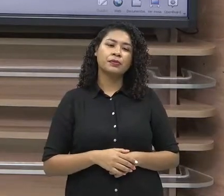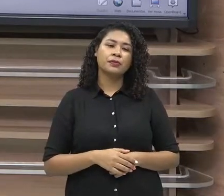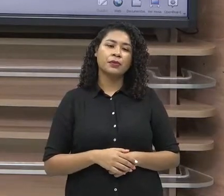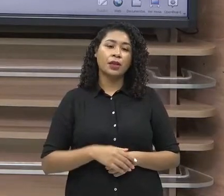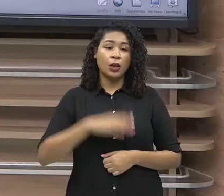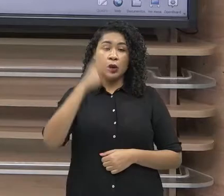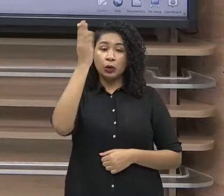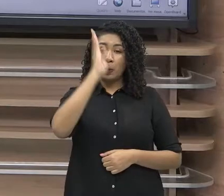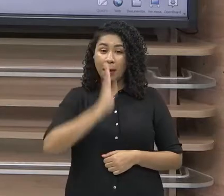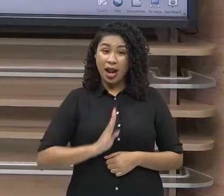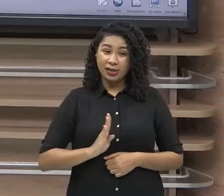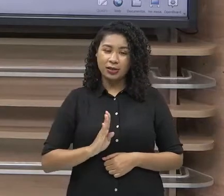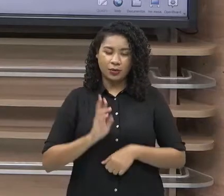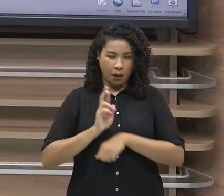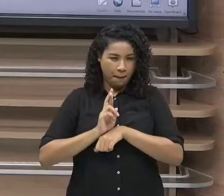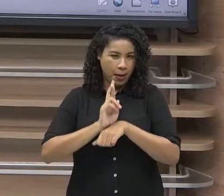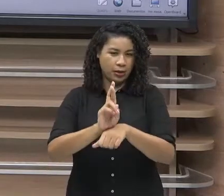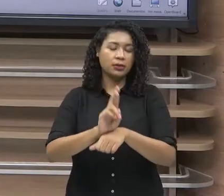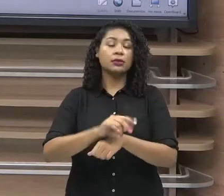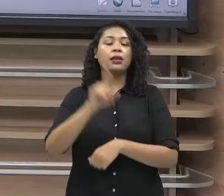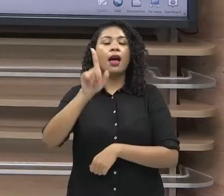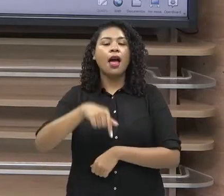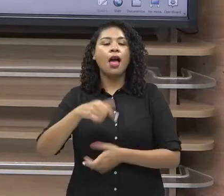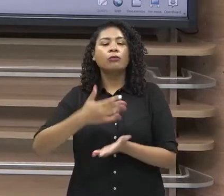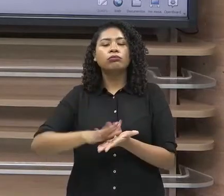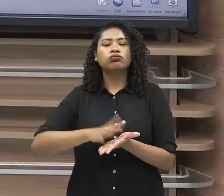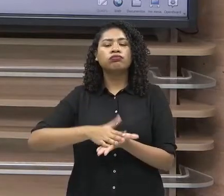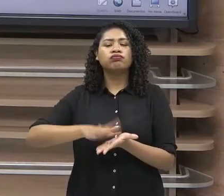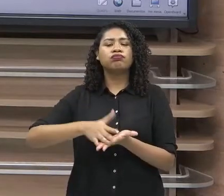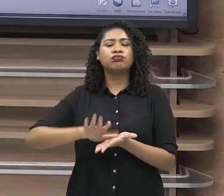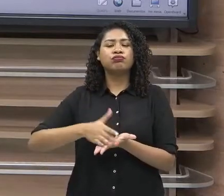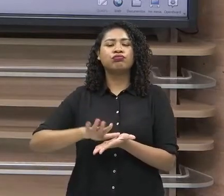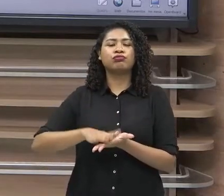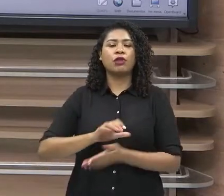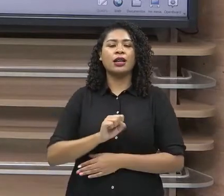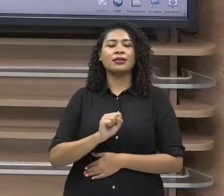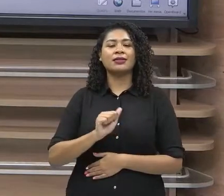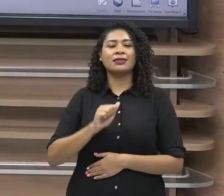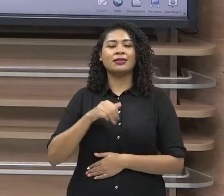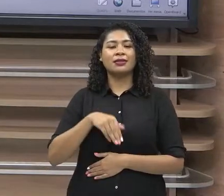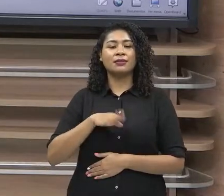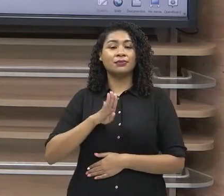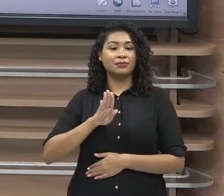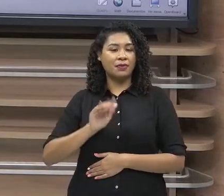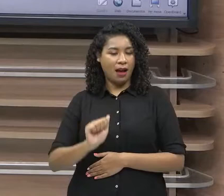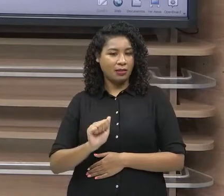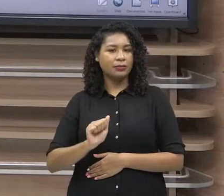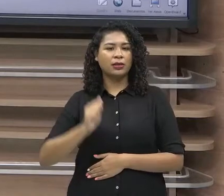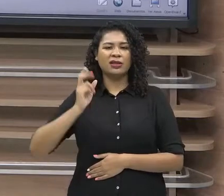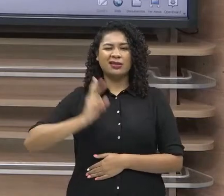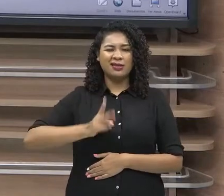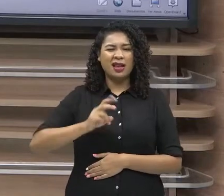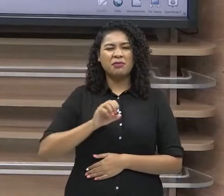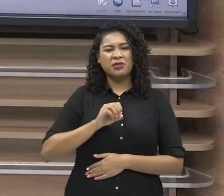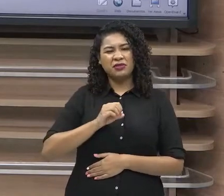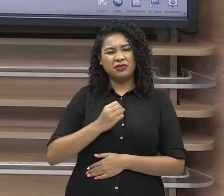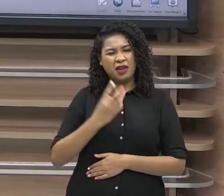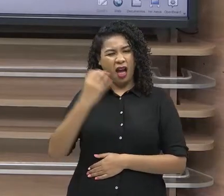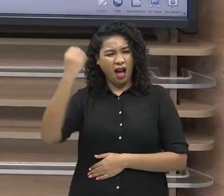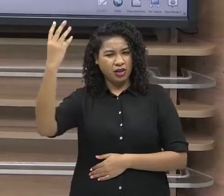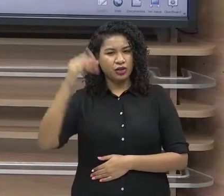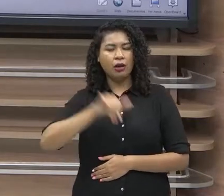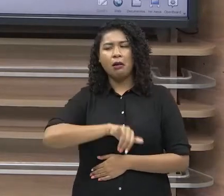nós temos o samba, né, que representa o país. Então quando você viaja, vai para o estrangeiro, geralmente as